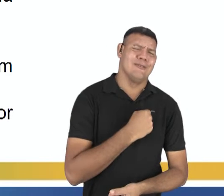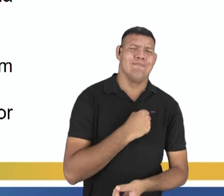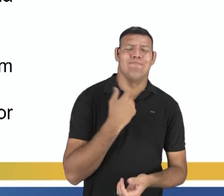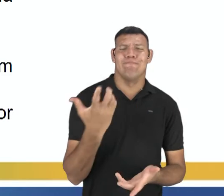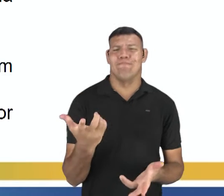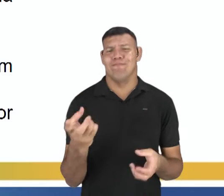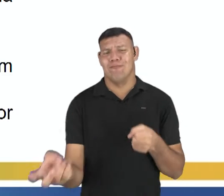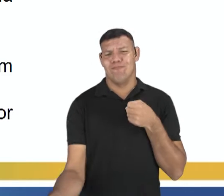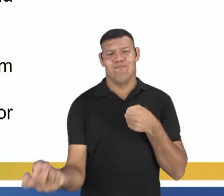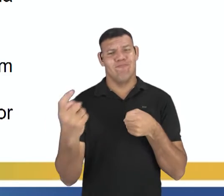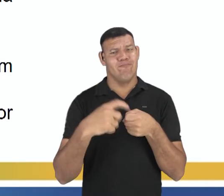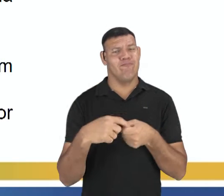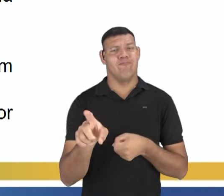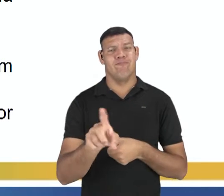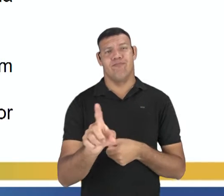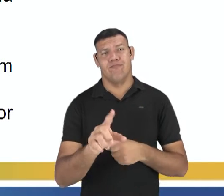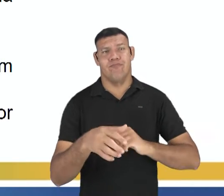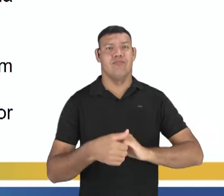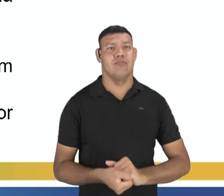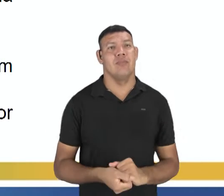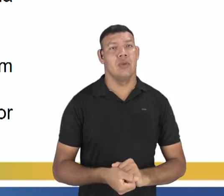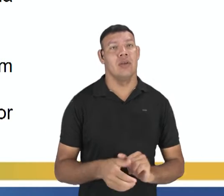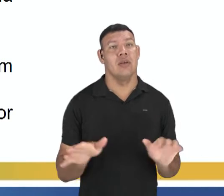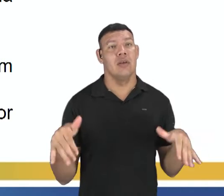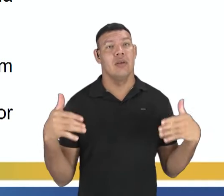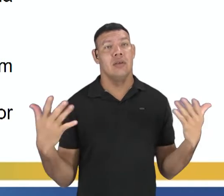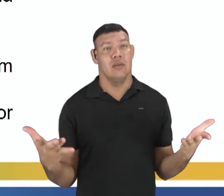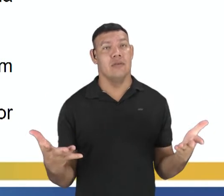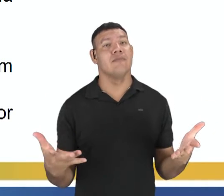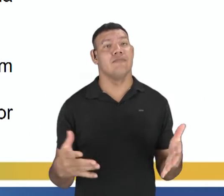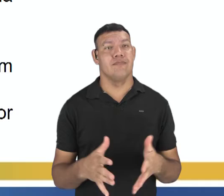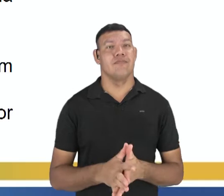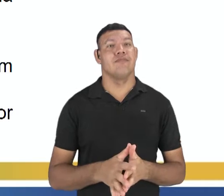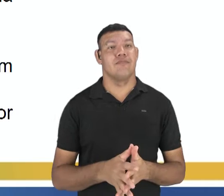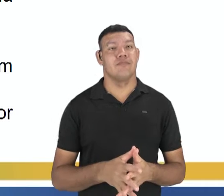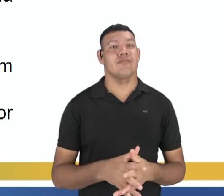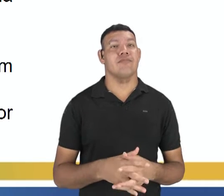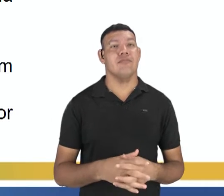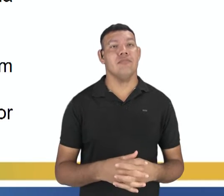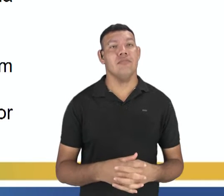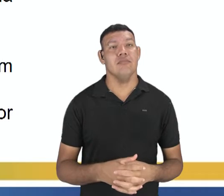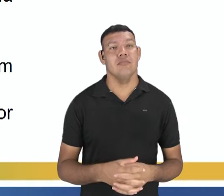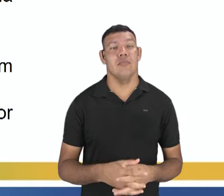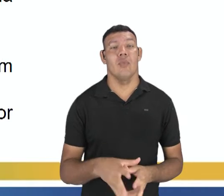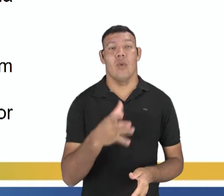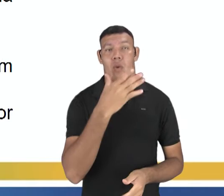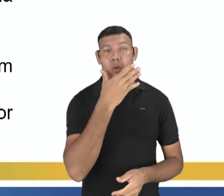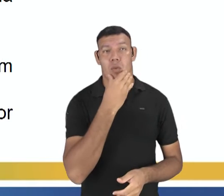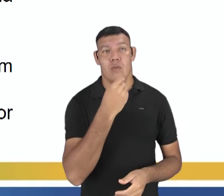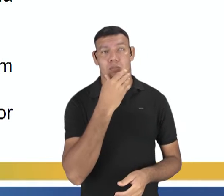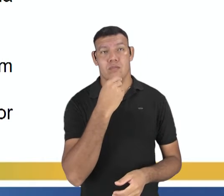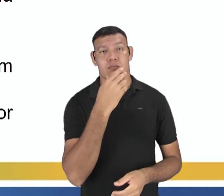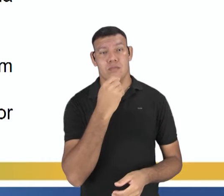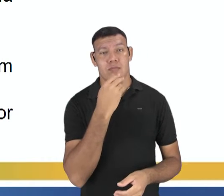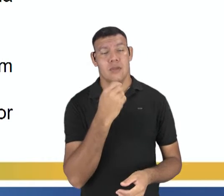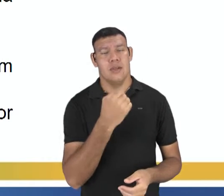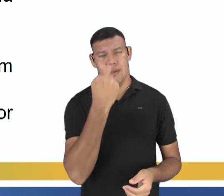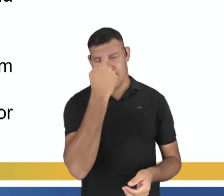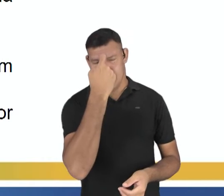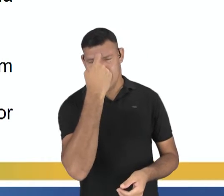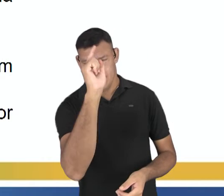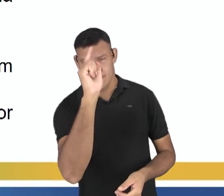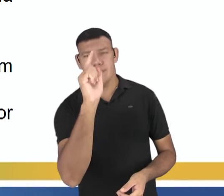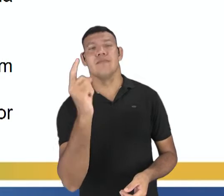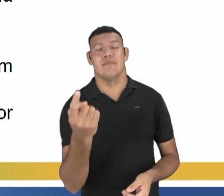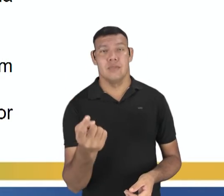voltar, remetiam sempre a isso. Quem compõe as cantigas é um amigo, é um homem, o trovador, que cria um eu